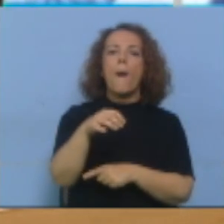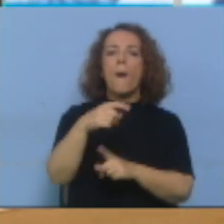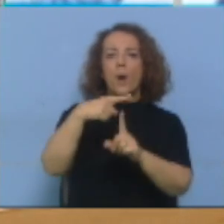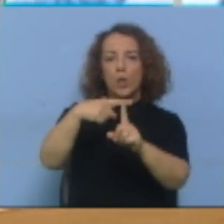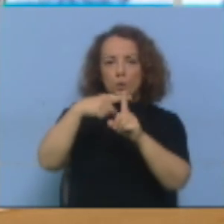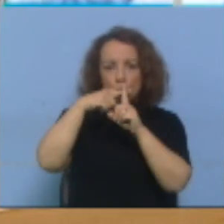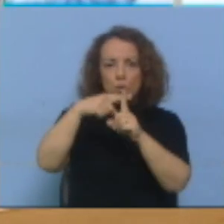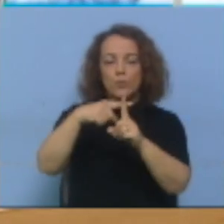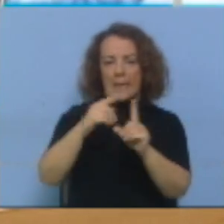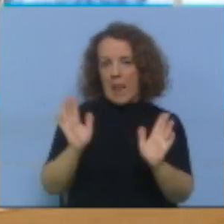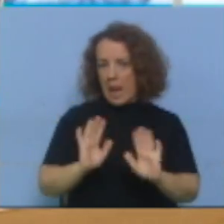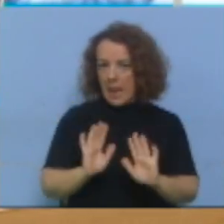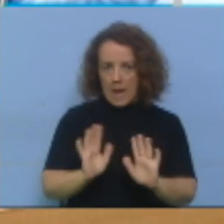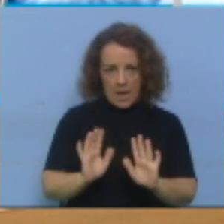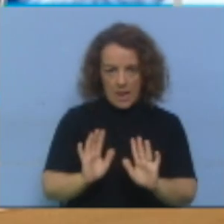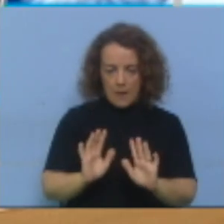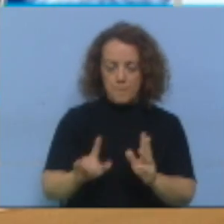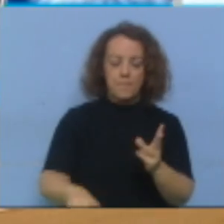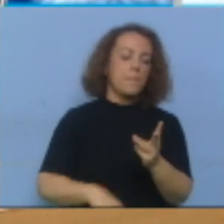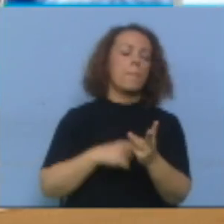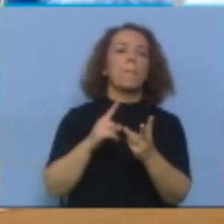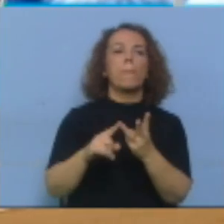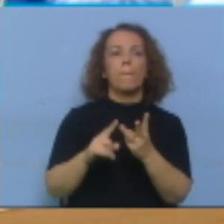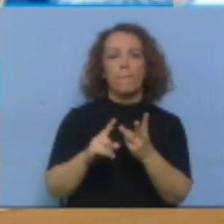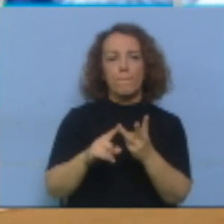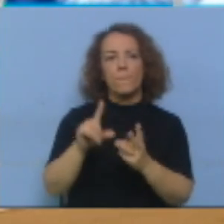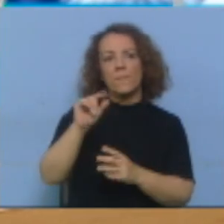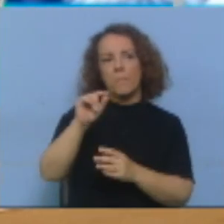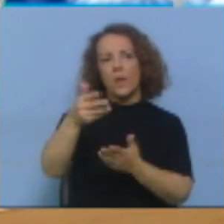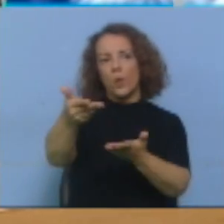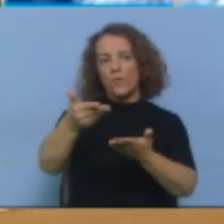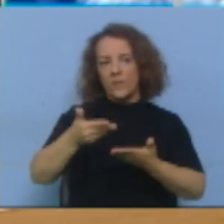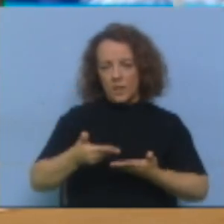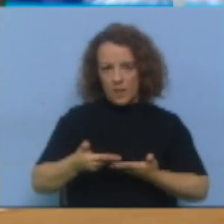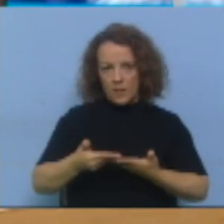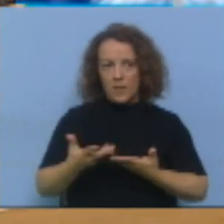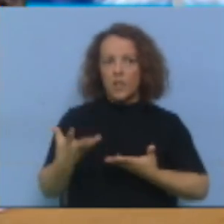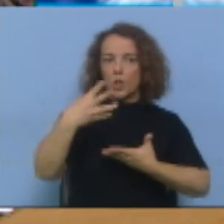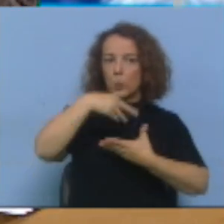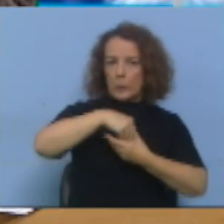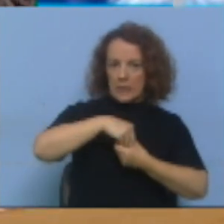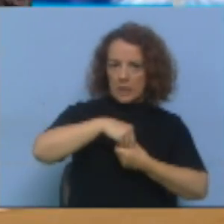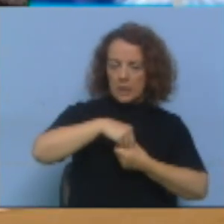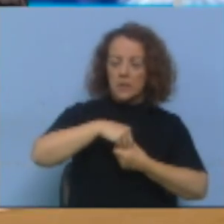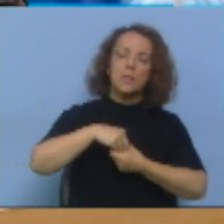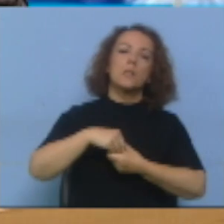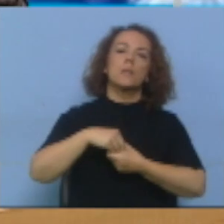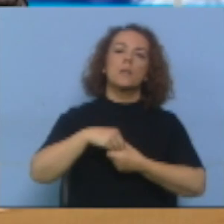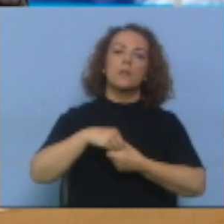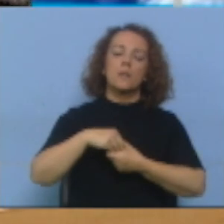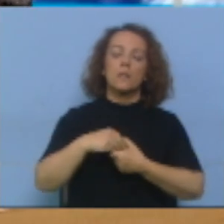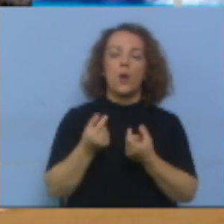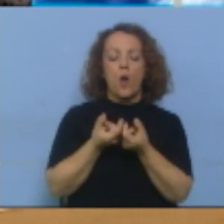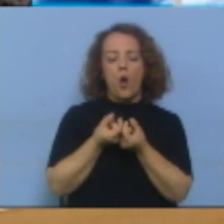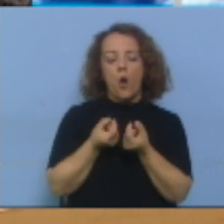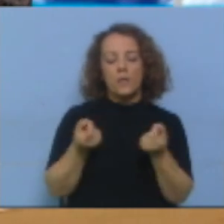cruz, e com um convite a incluir uma oração específica